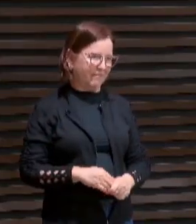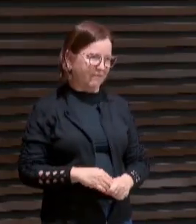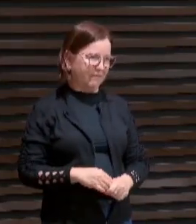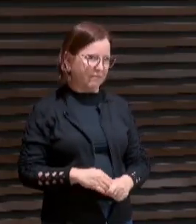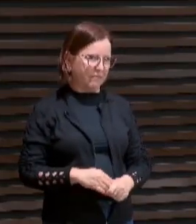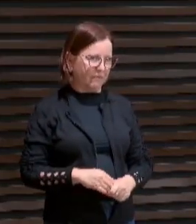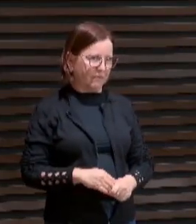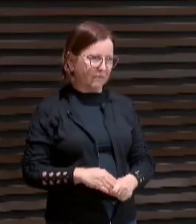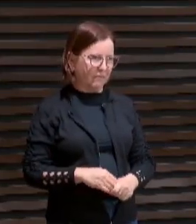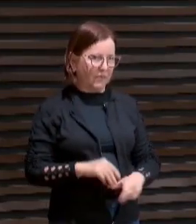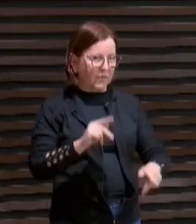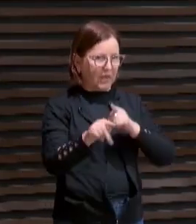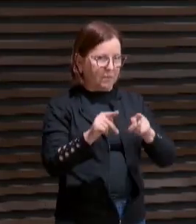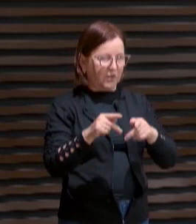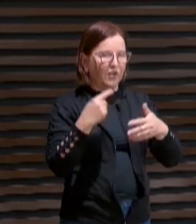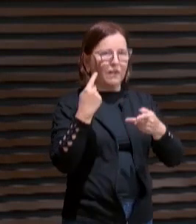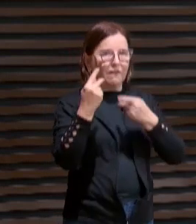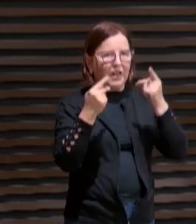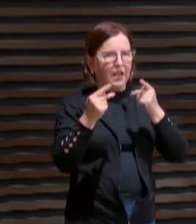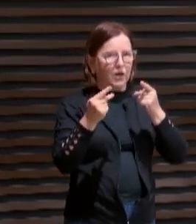Não este,